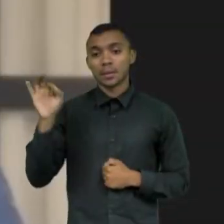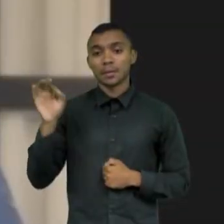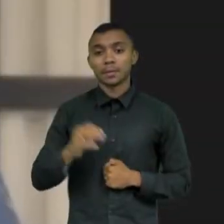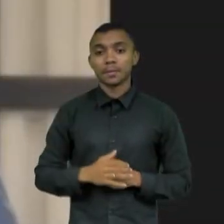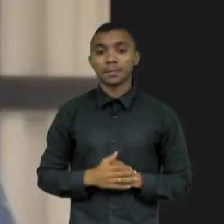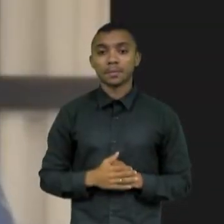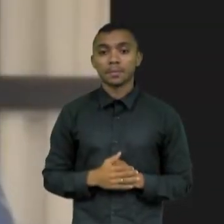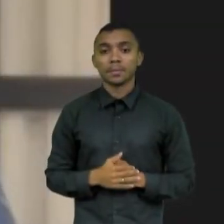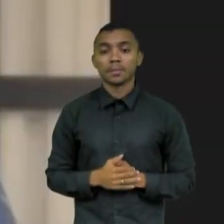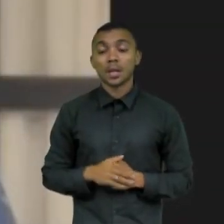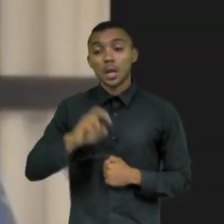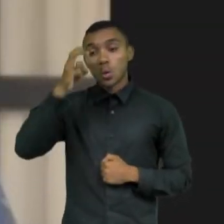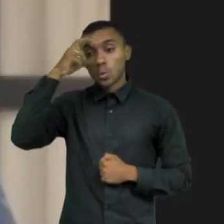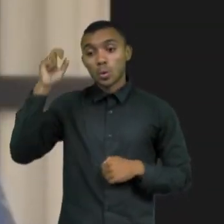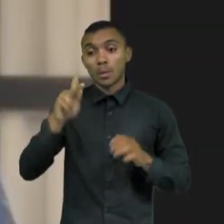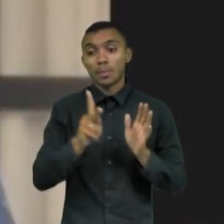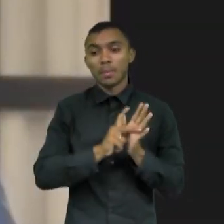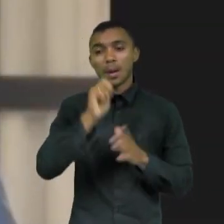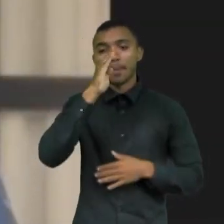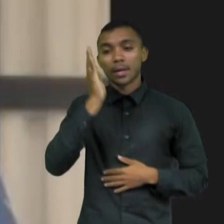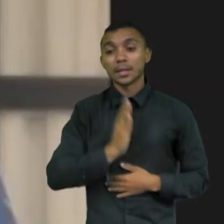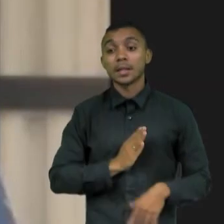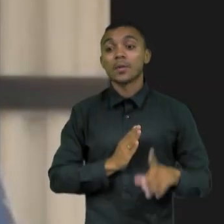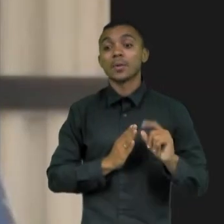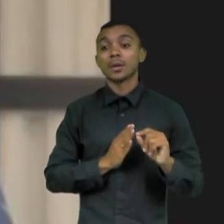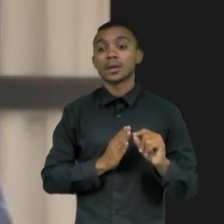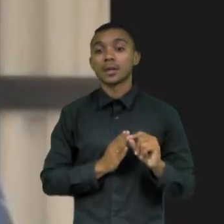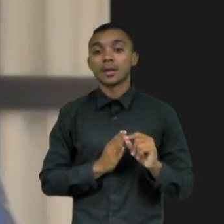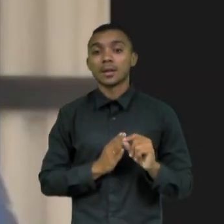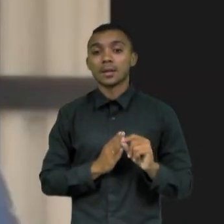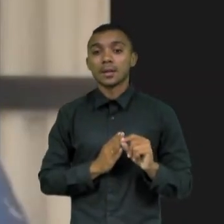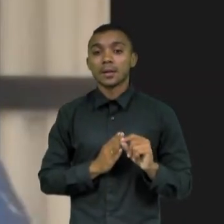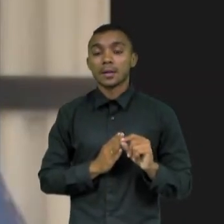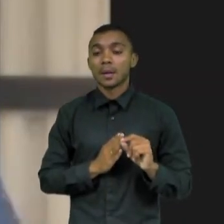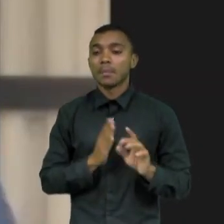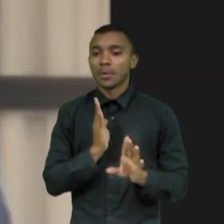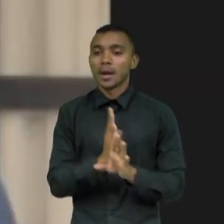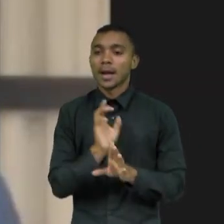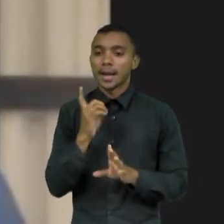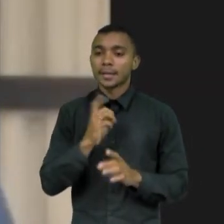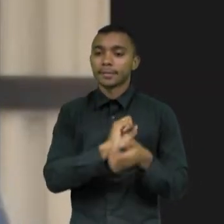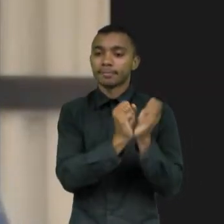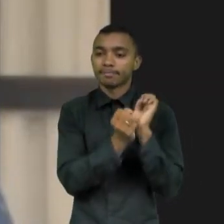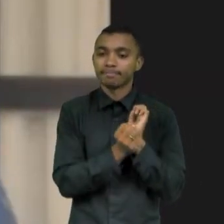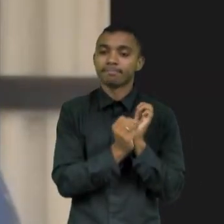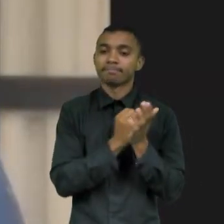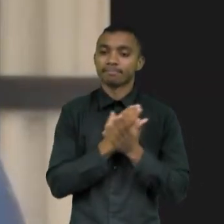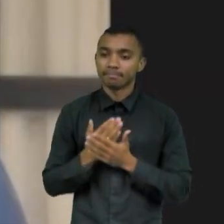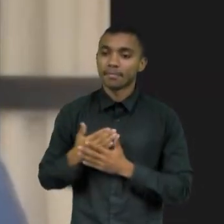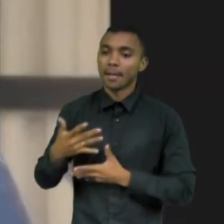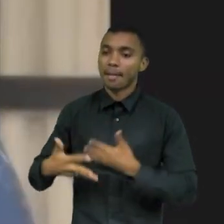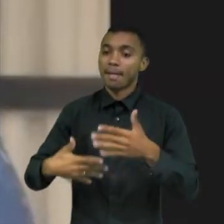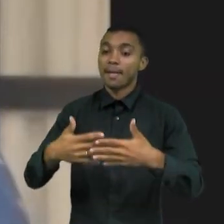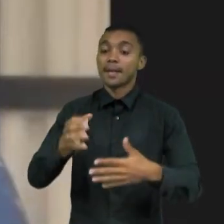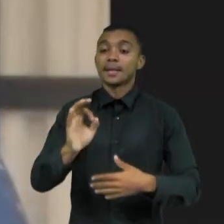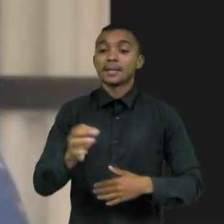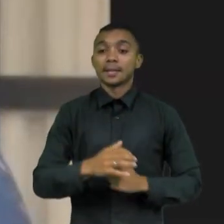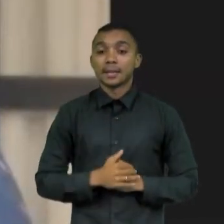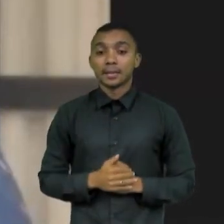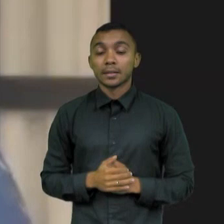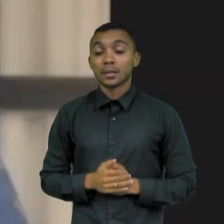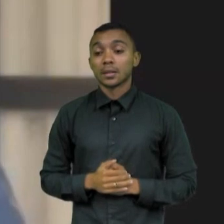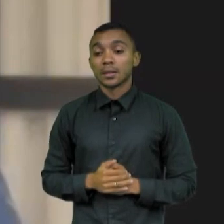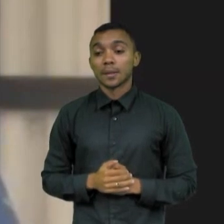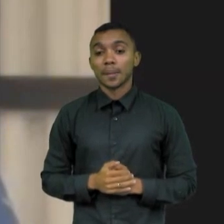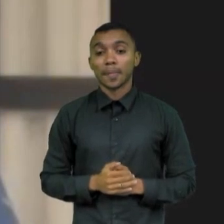da nossa cultura brasileira lá atrás, o trabalho se configurou da escravidão, né? Começou lá atrás com a escravidão, e a gente perpetua